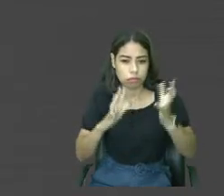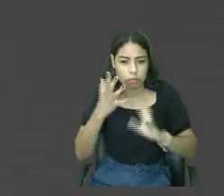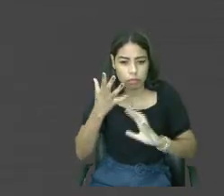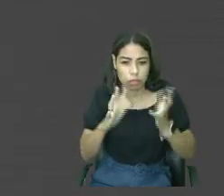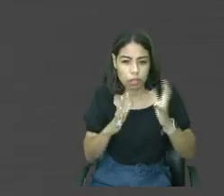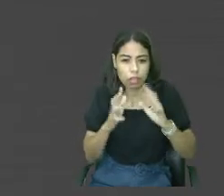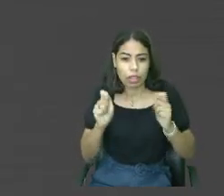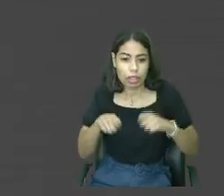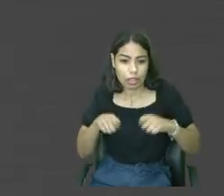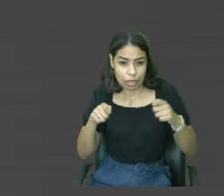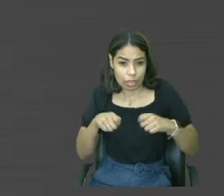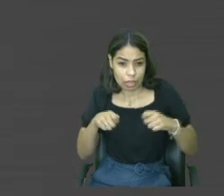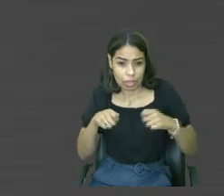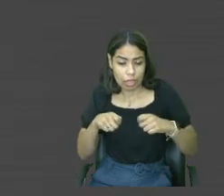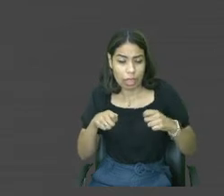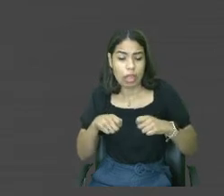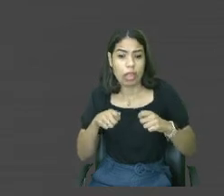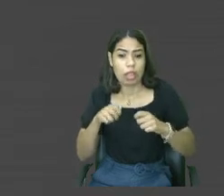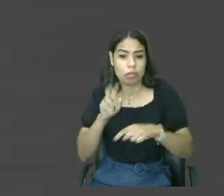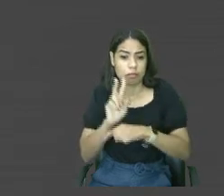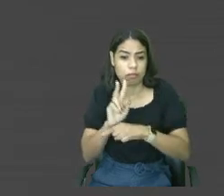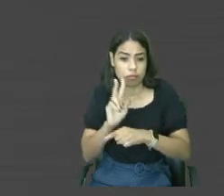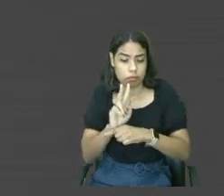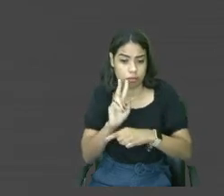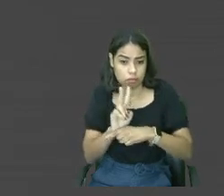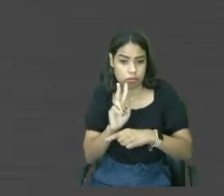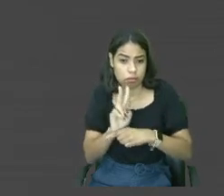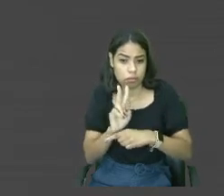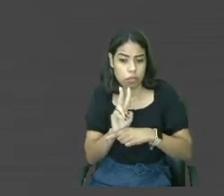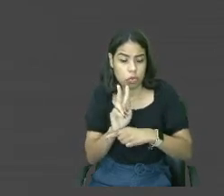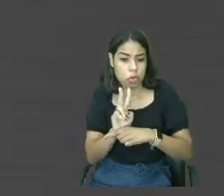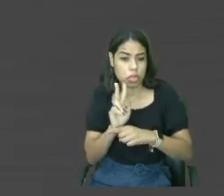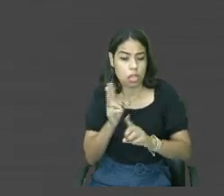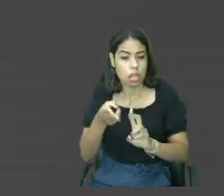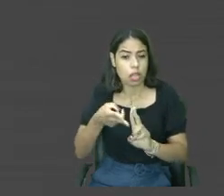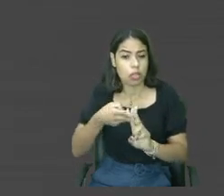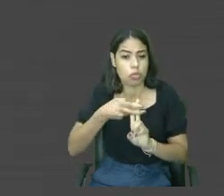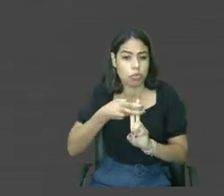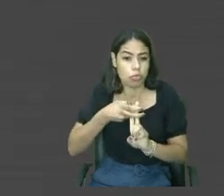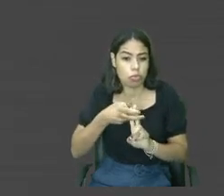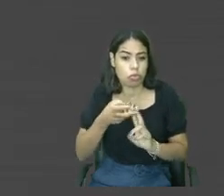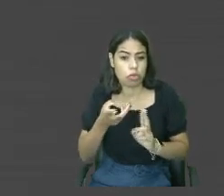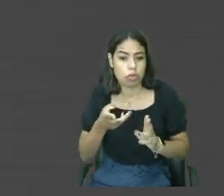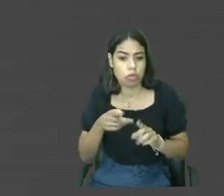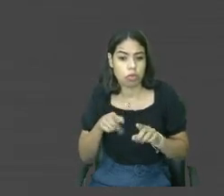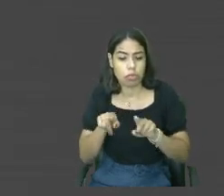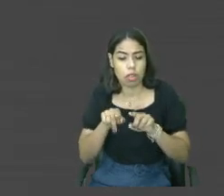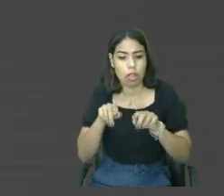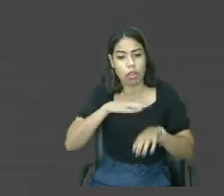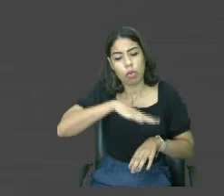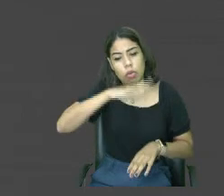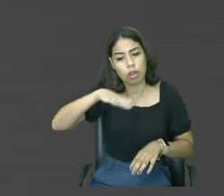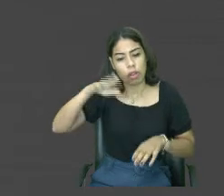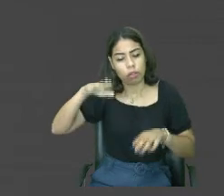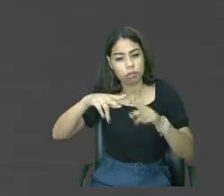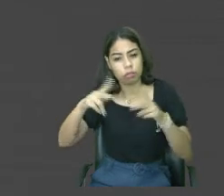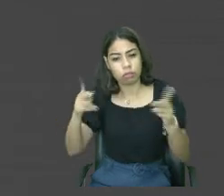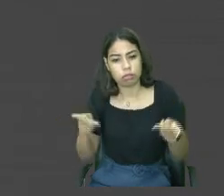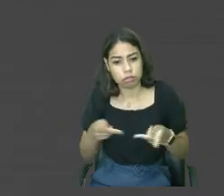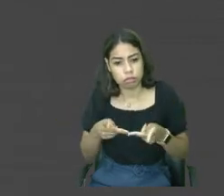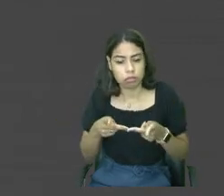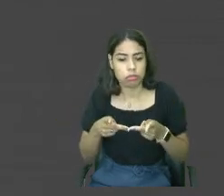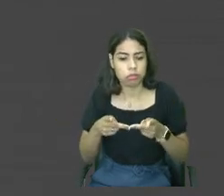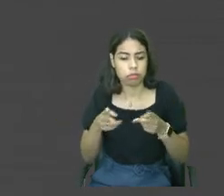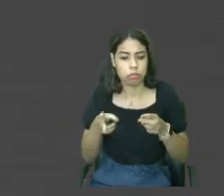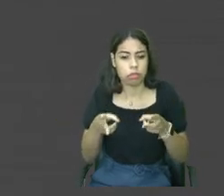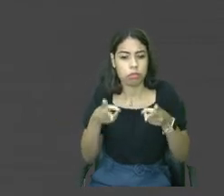nossa rede básica de saúde, né? No gráfico de pizza, a gente observa o número de internações, e